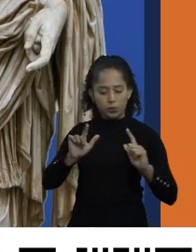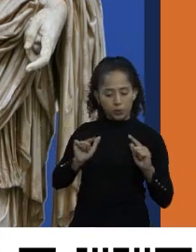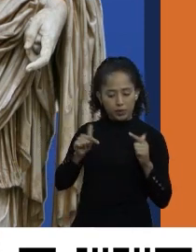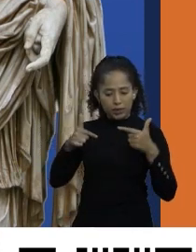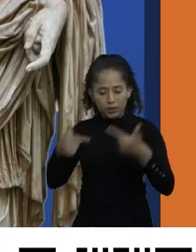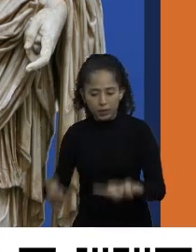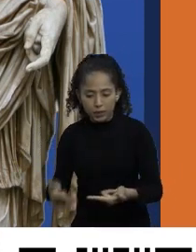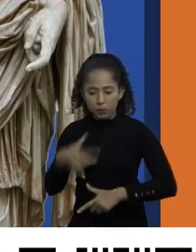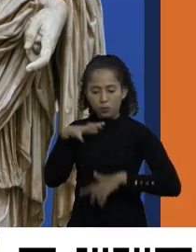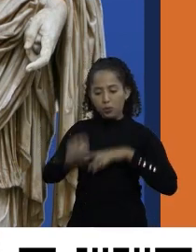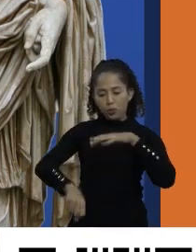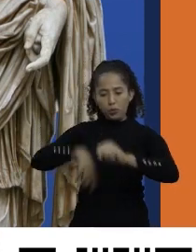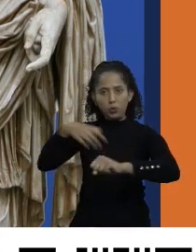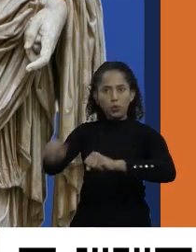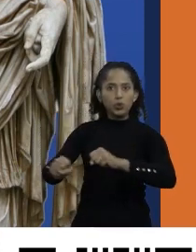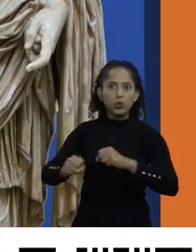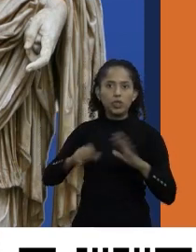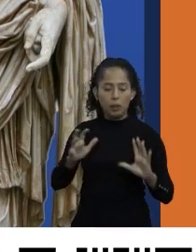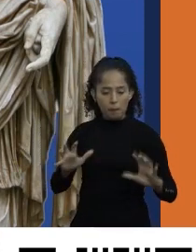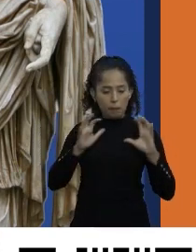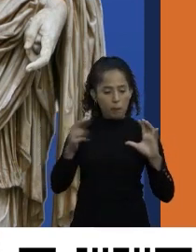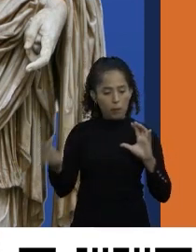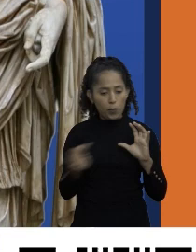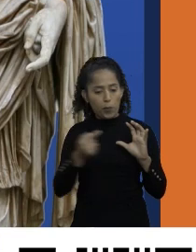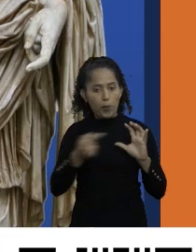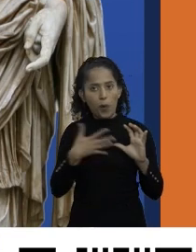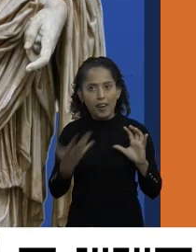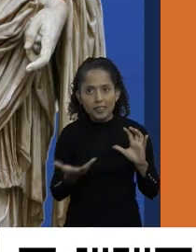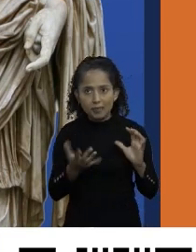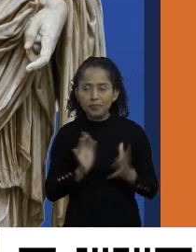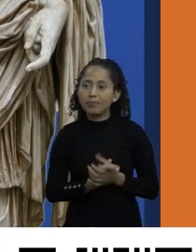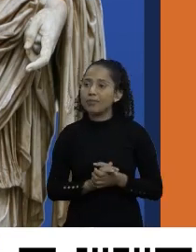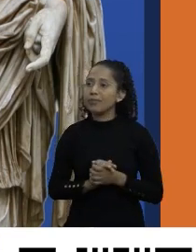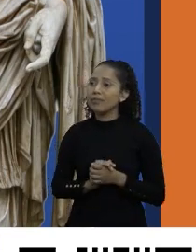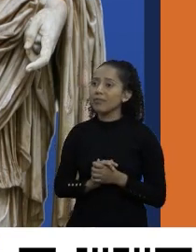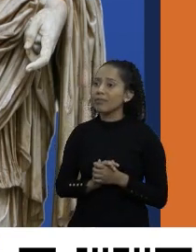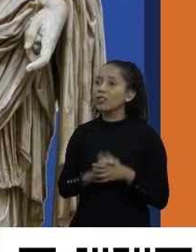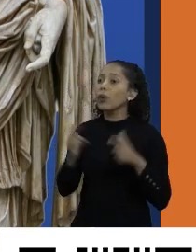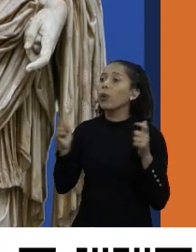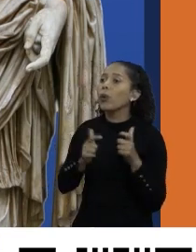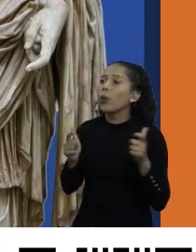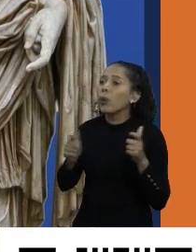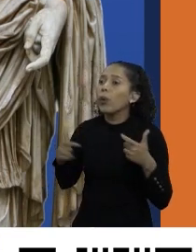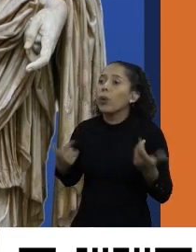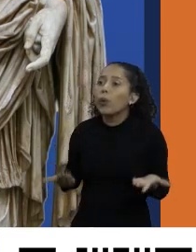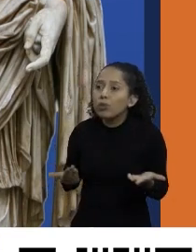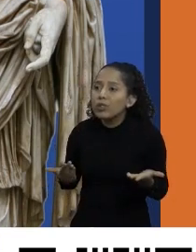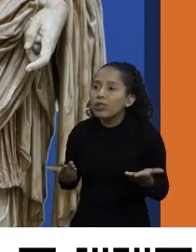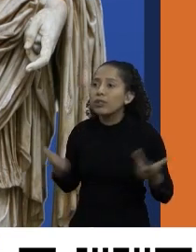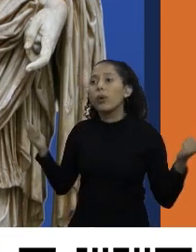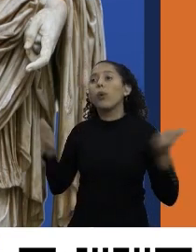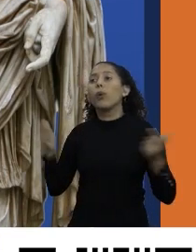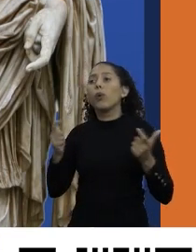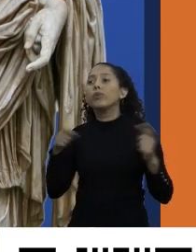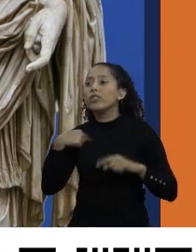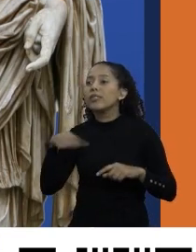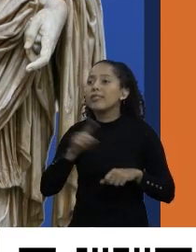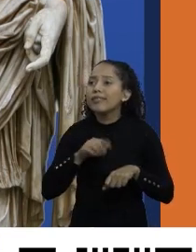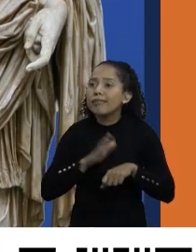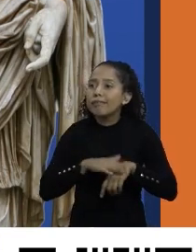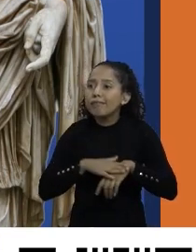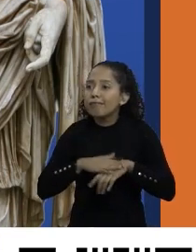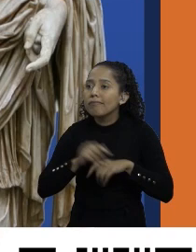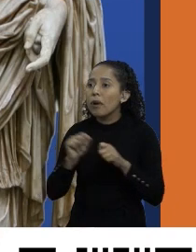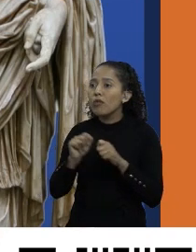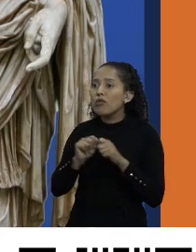busca incessante para fazer essa bola encaixar. E aonde que a gente faz? Aonde que é o nosso palco, gente?